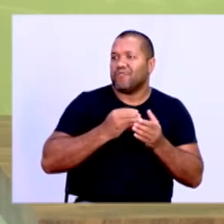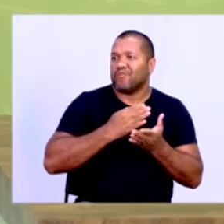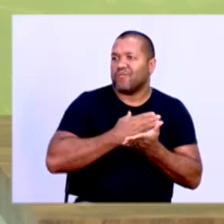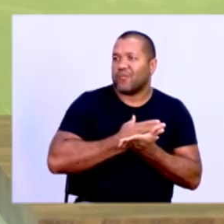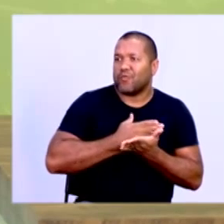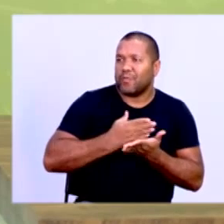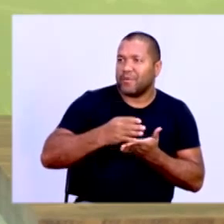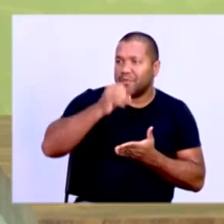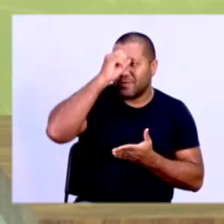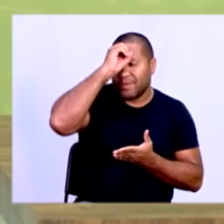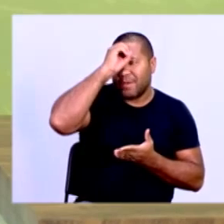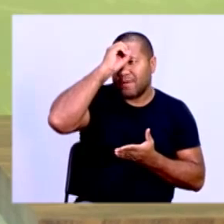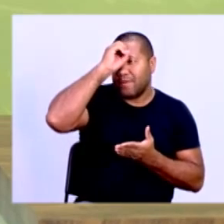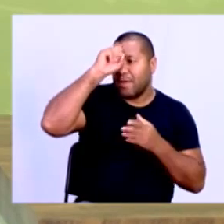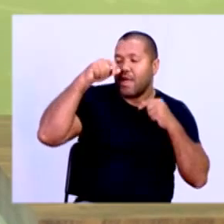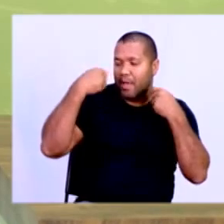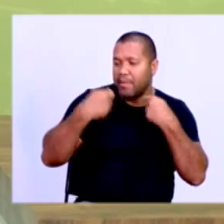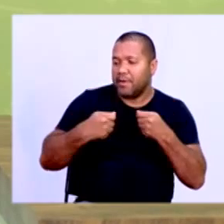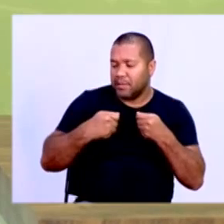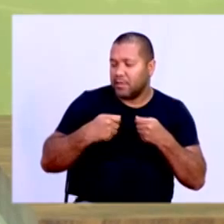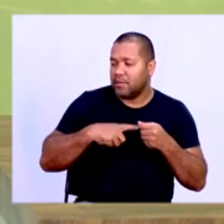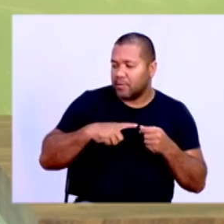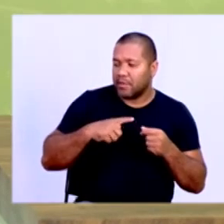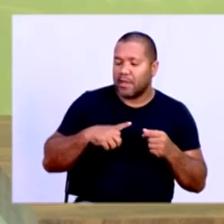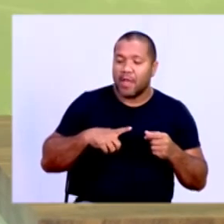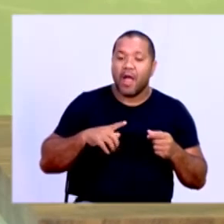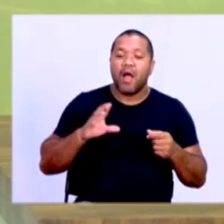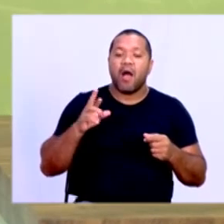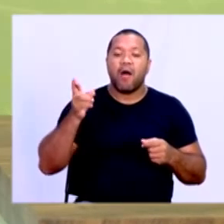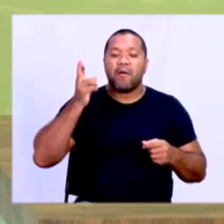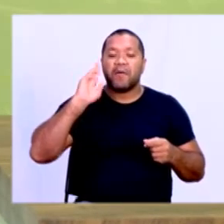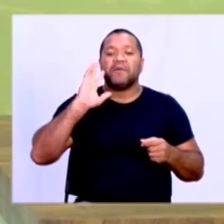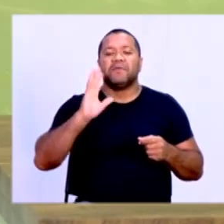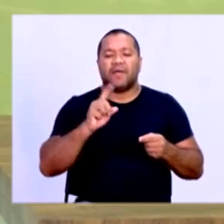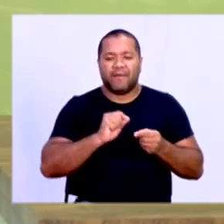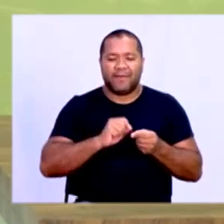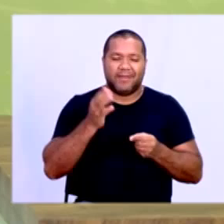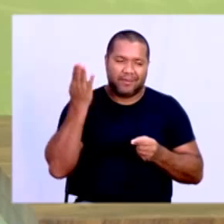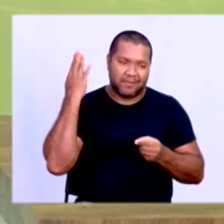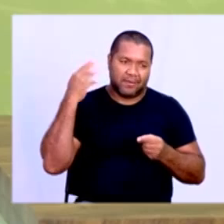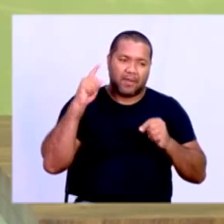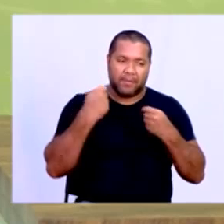vai alcançar, normalmente alguém já fez antes. Então, isso é chamado de framework, são